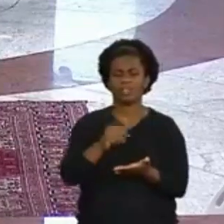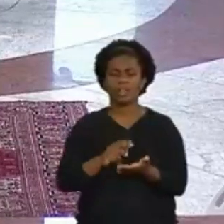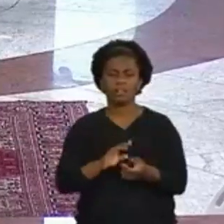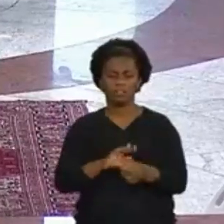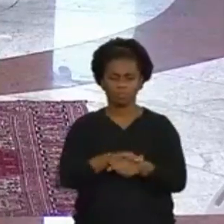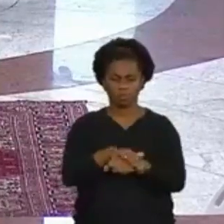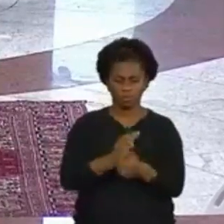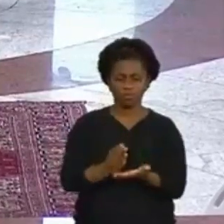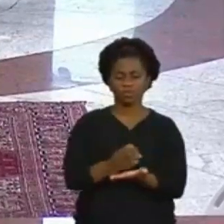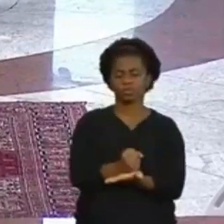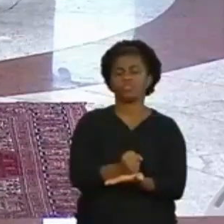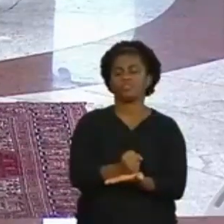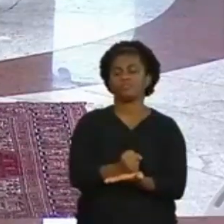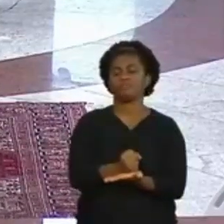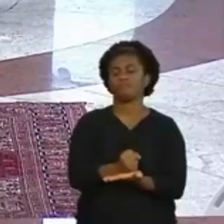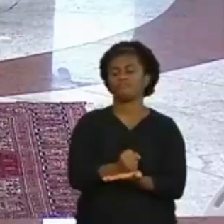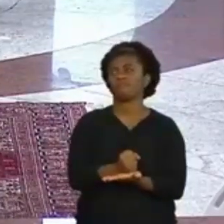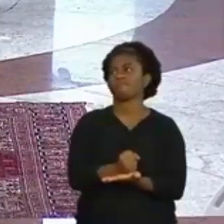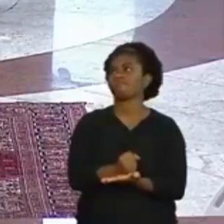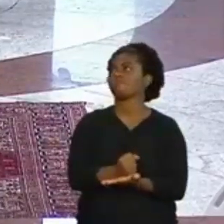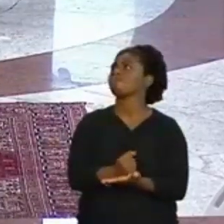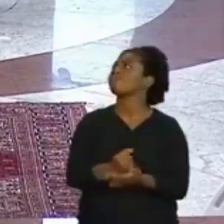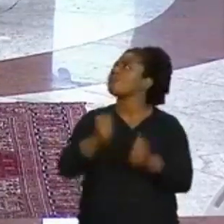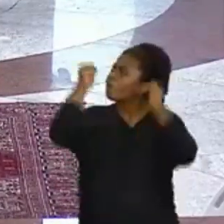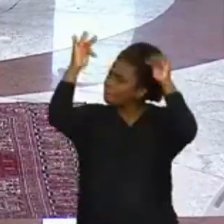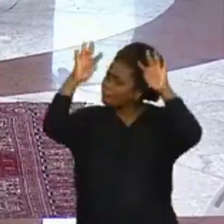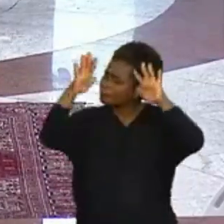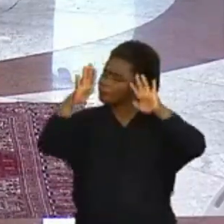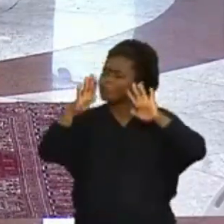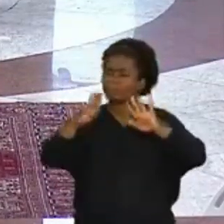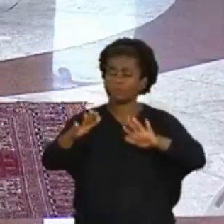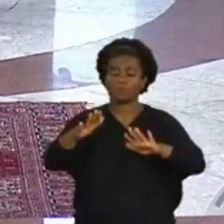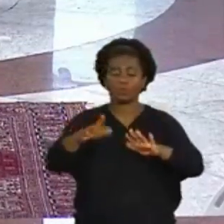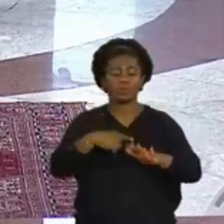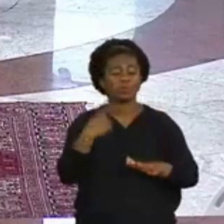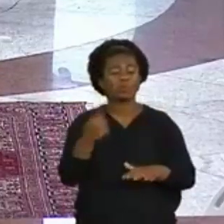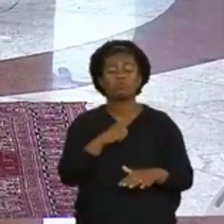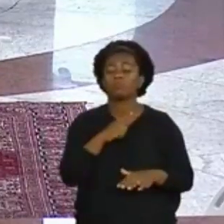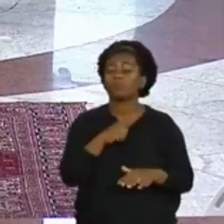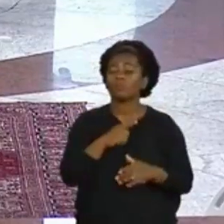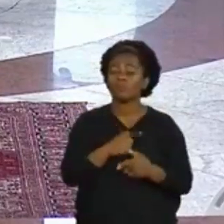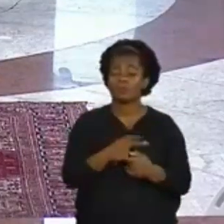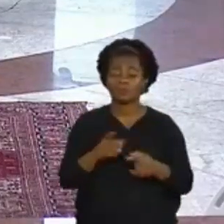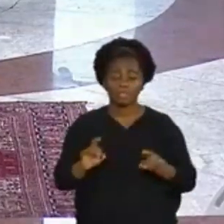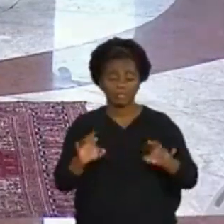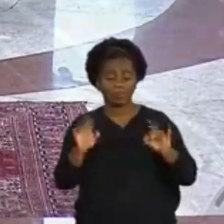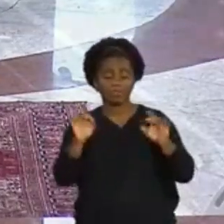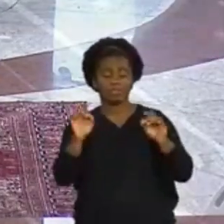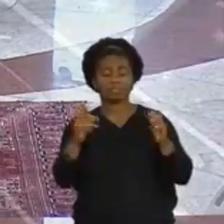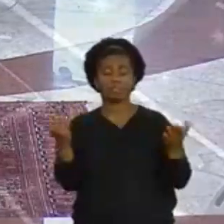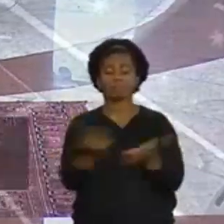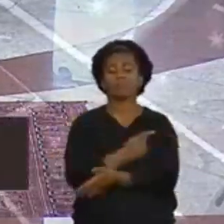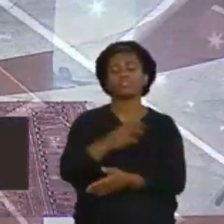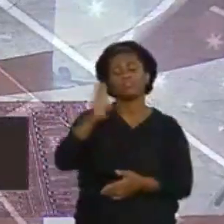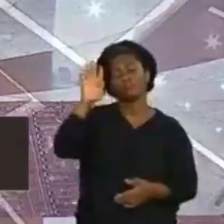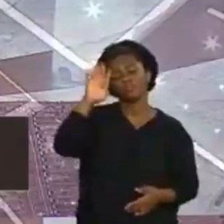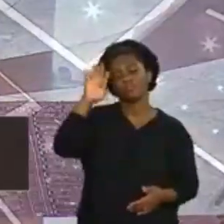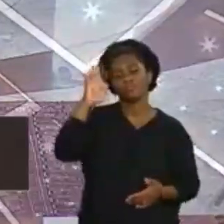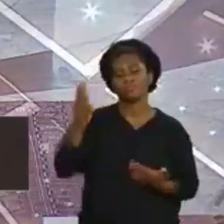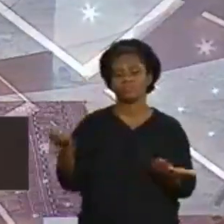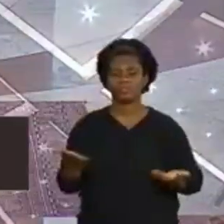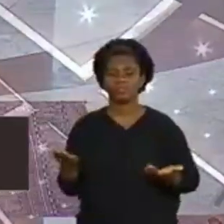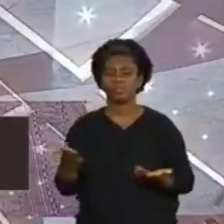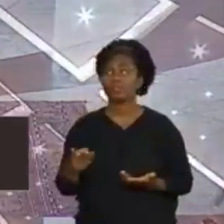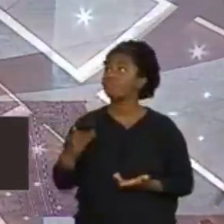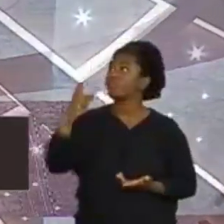resgate. Abençoe, meu Pai. Nós temos algo especial que vai acontecer quarta-feira agora. Que